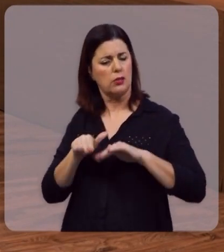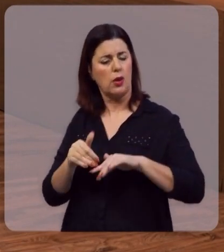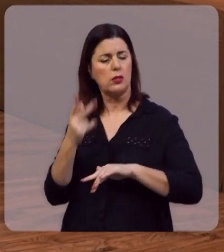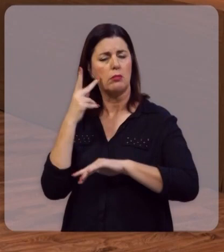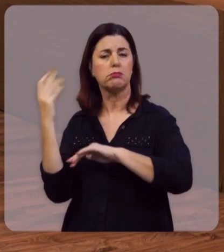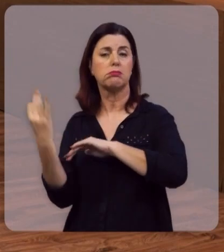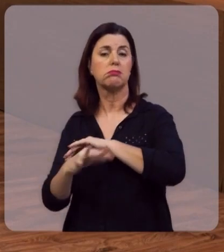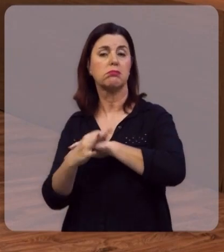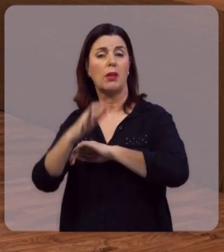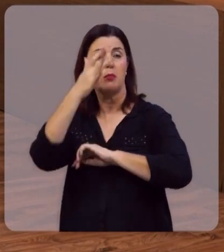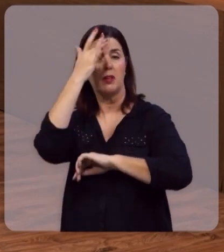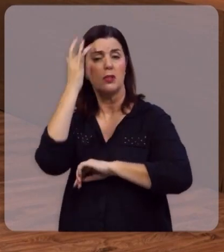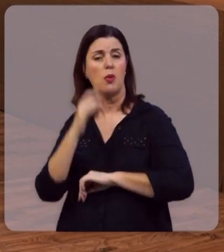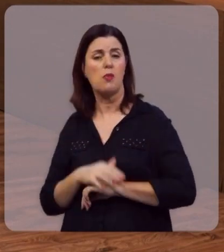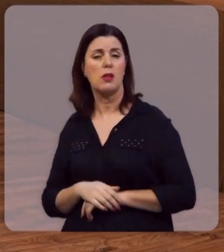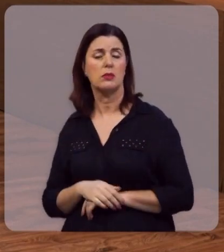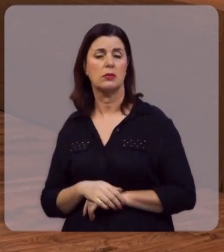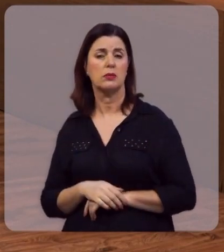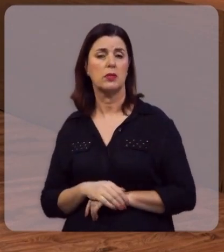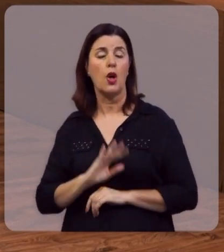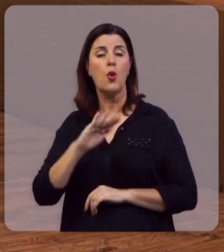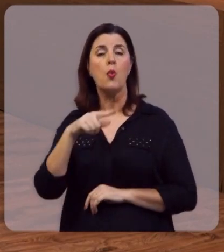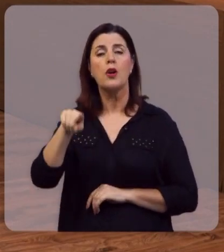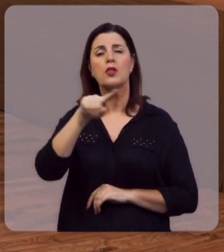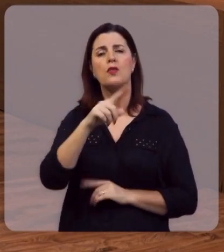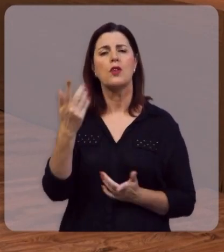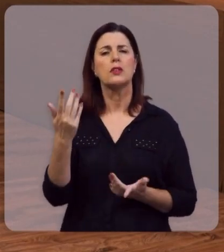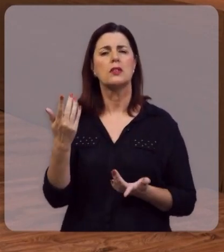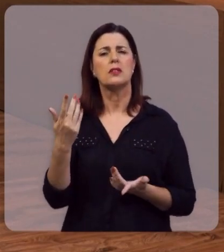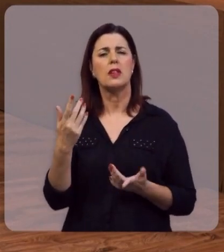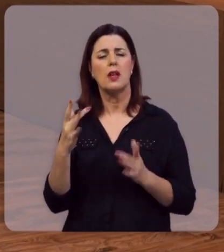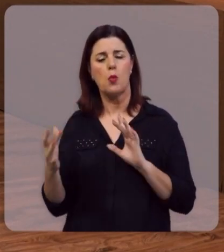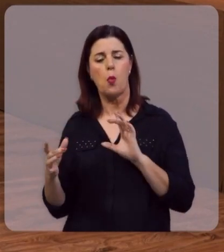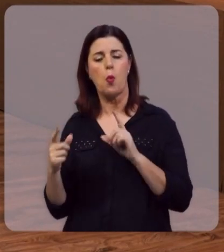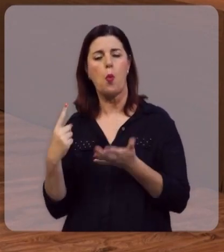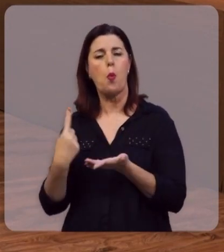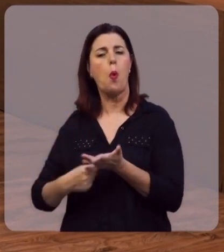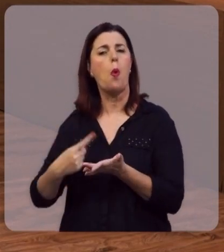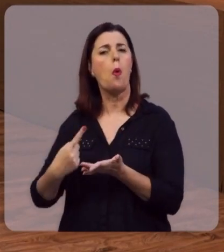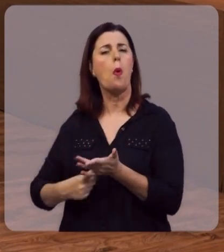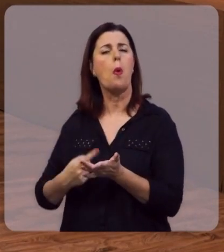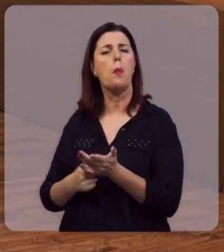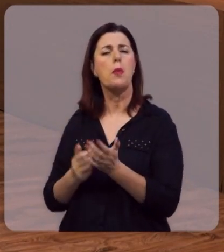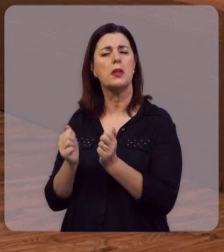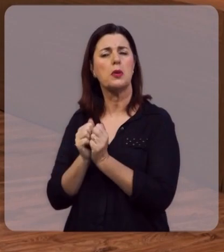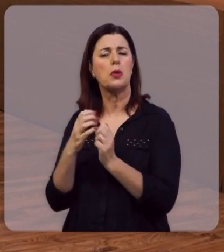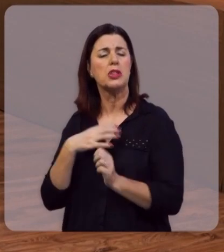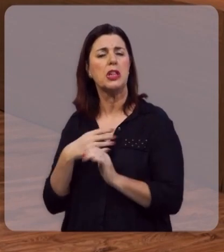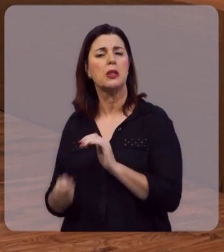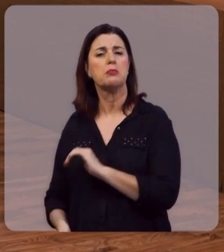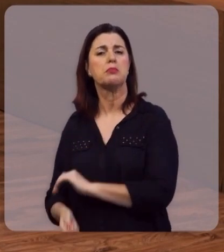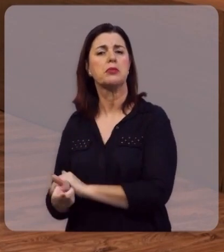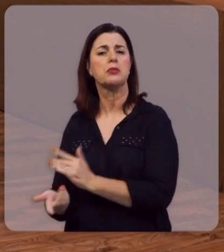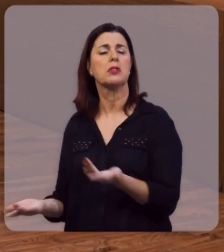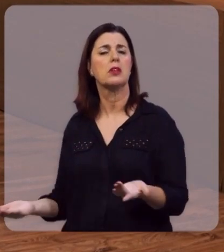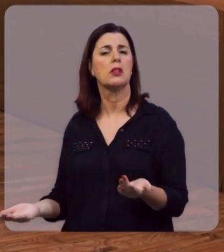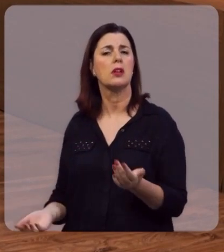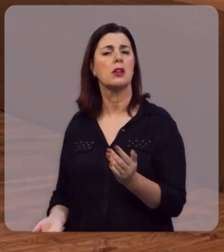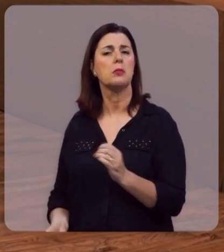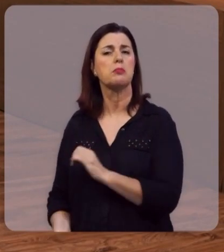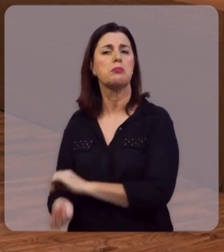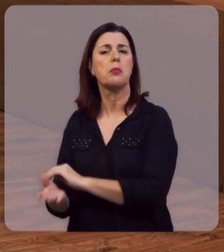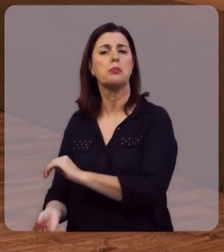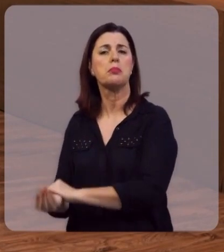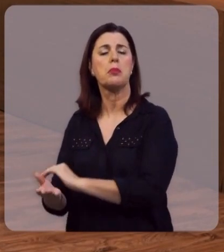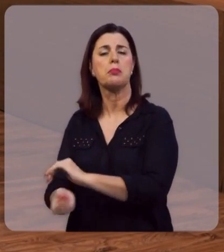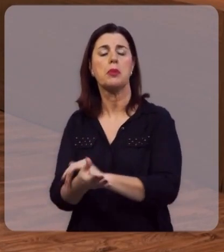para maltratar alguém. É quando você não se mancomuna com esquemas de corrupção lá dos cobradores